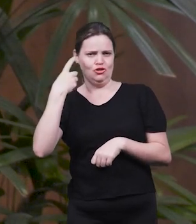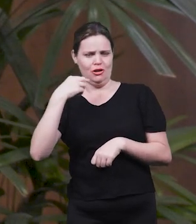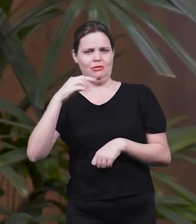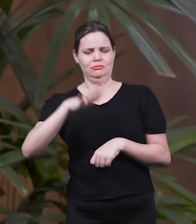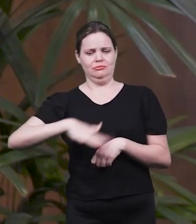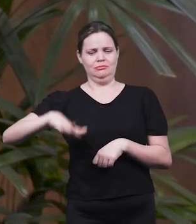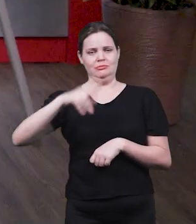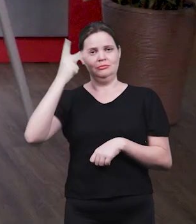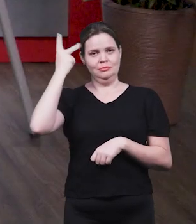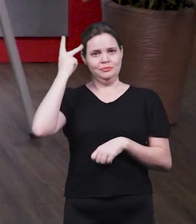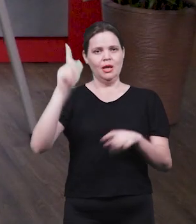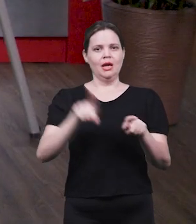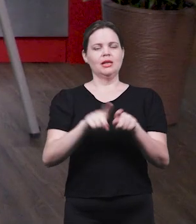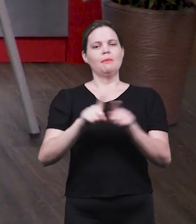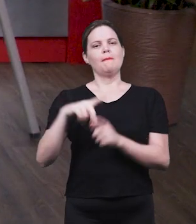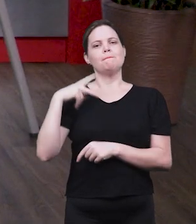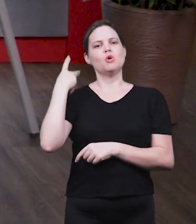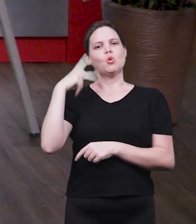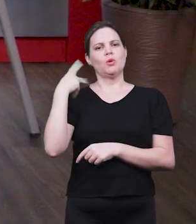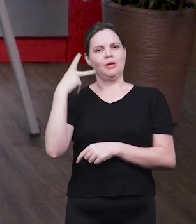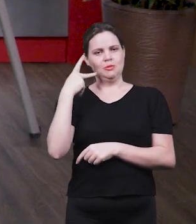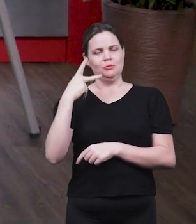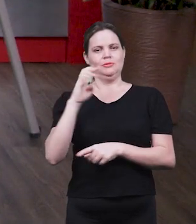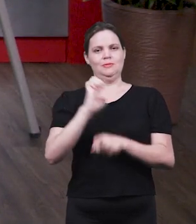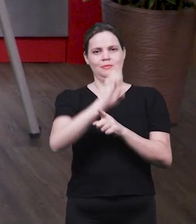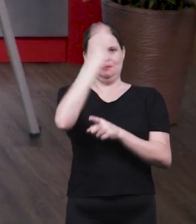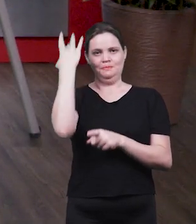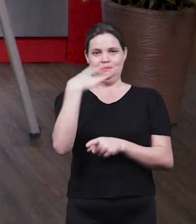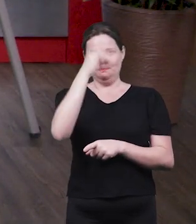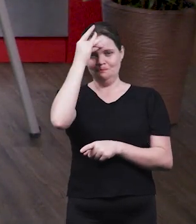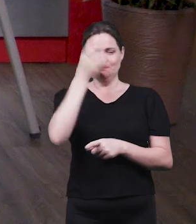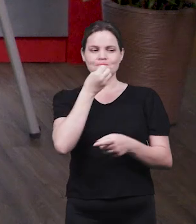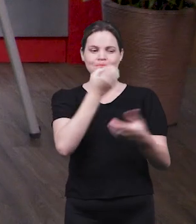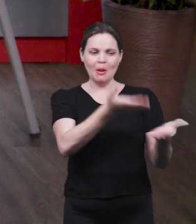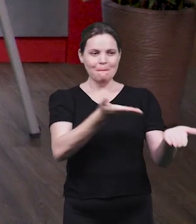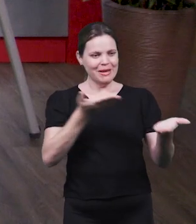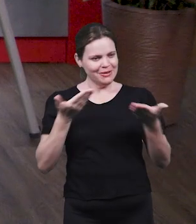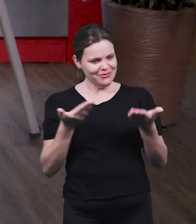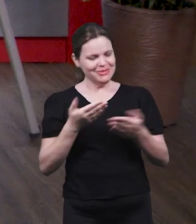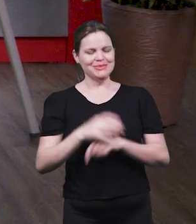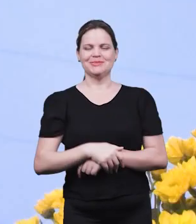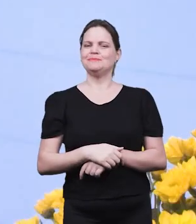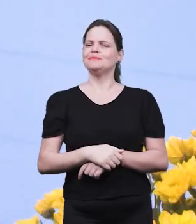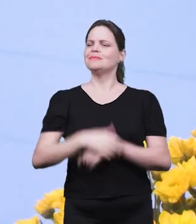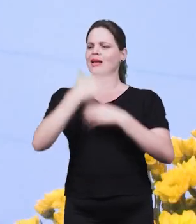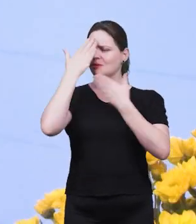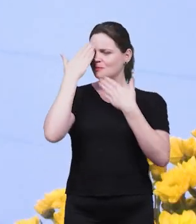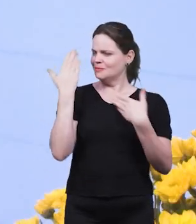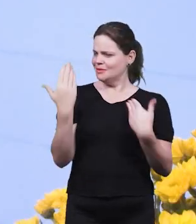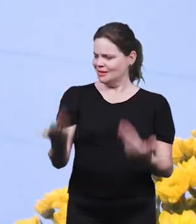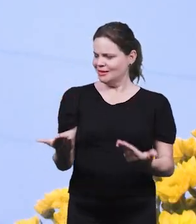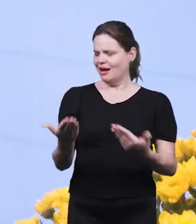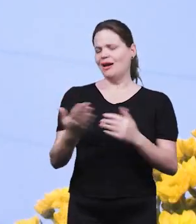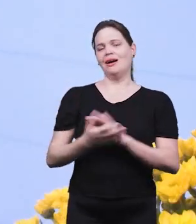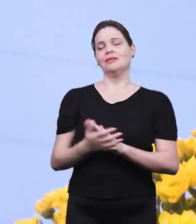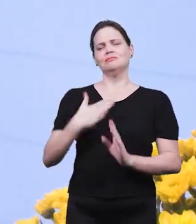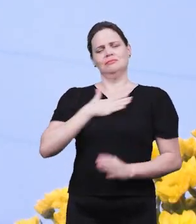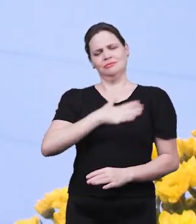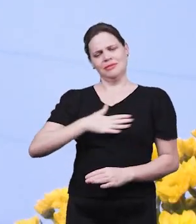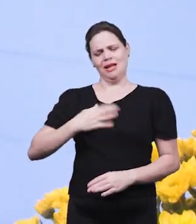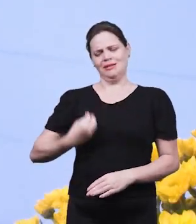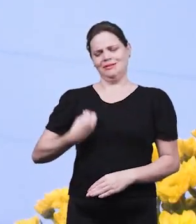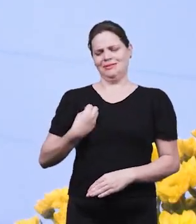e procuradora do Estado do Espírito Santo. Doutora Luciana, seja muito bem-vinda ao nosso programa. Obrigada, doutor Rodrigo. É um